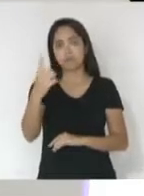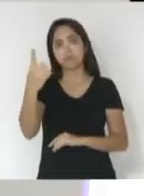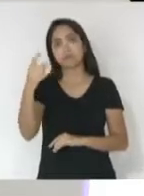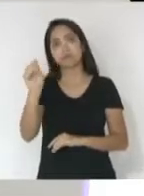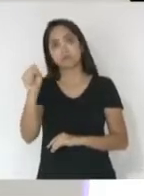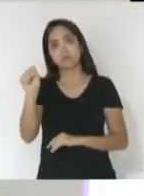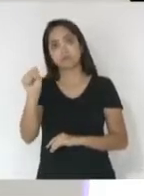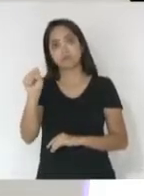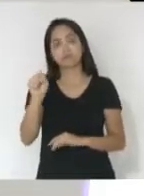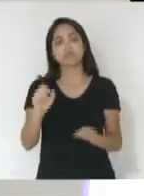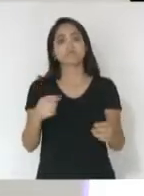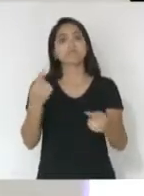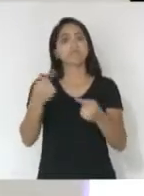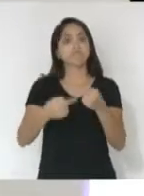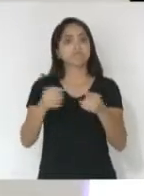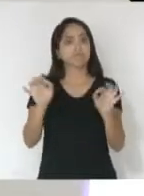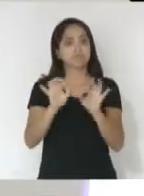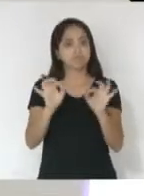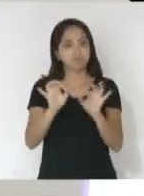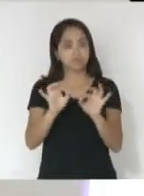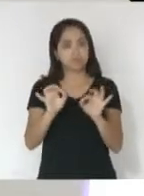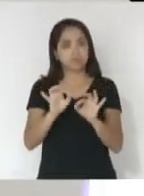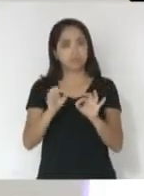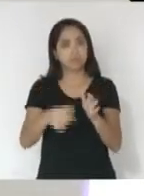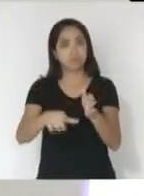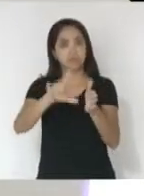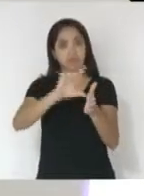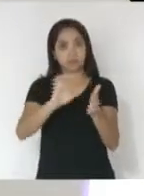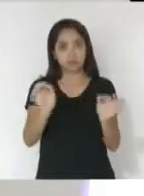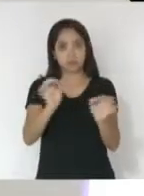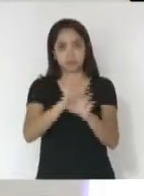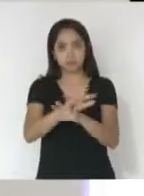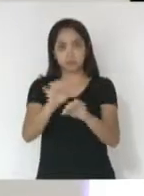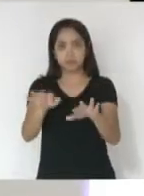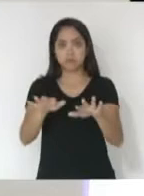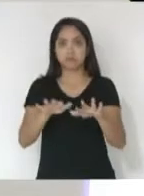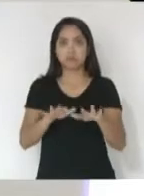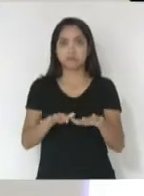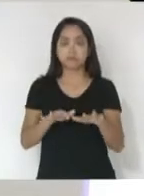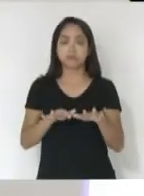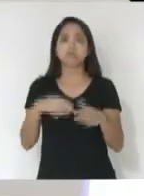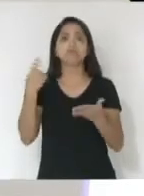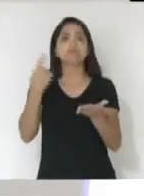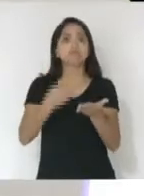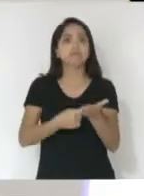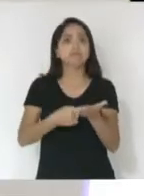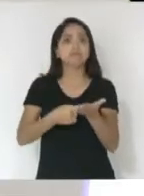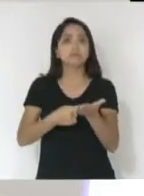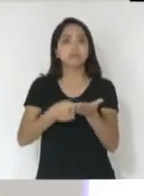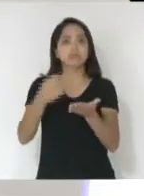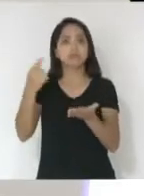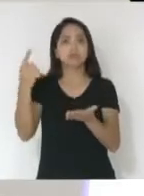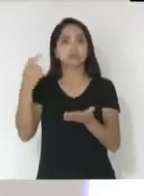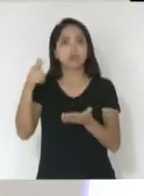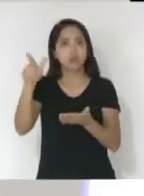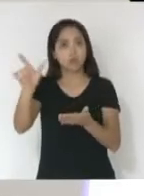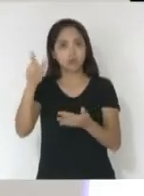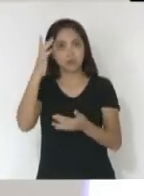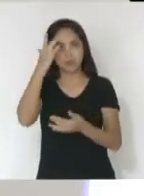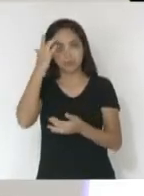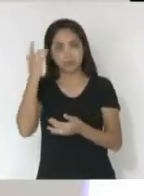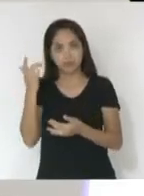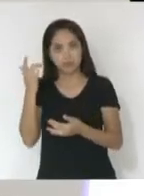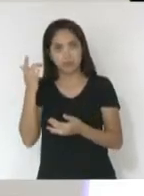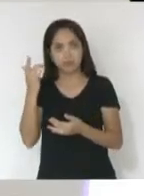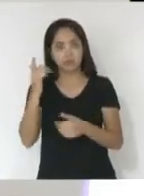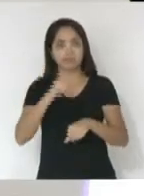504/2018. Nada mais havendo, o senhor presidente, antes de encerrar a sessão, convocou outra ordinária para o dia seguinte